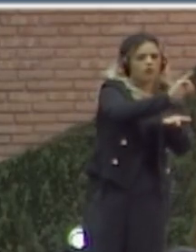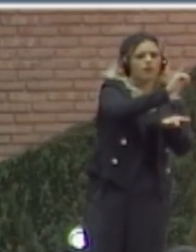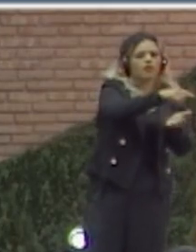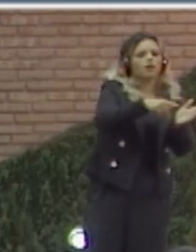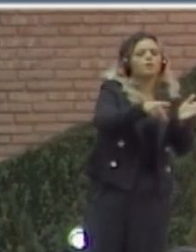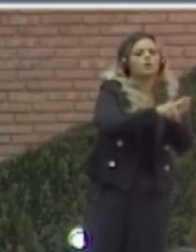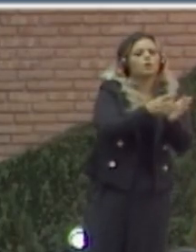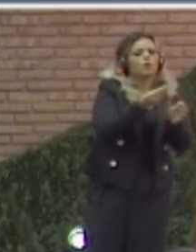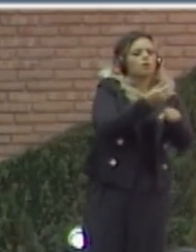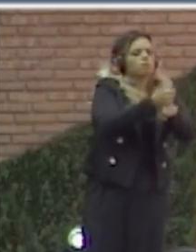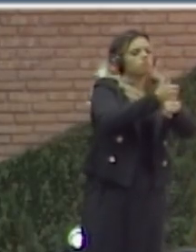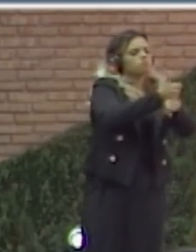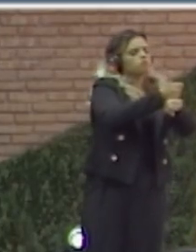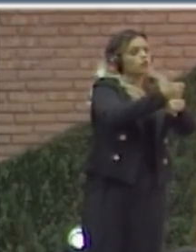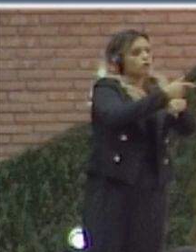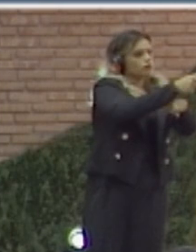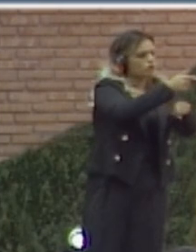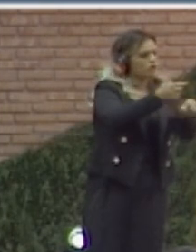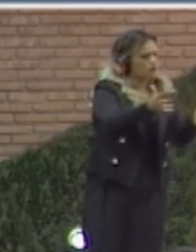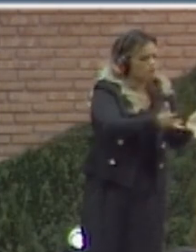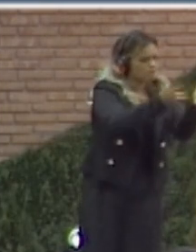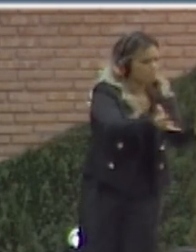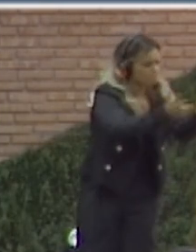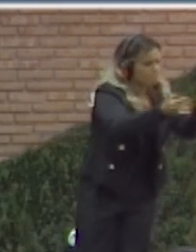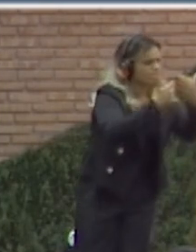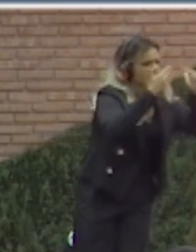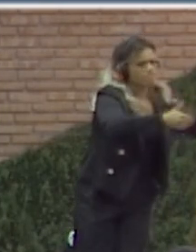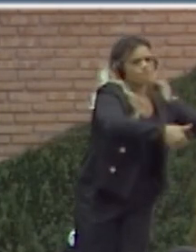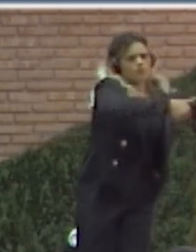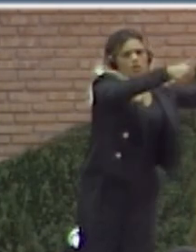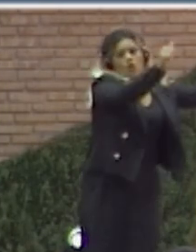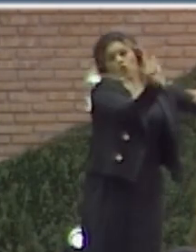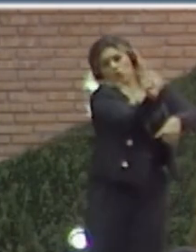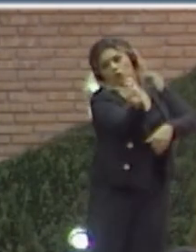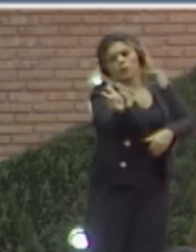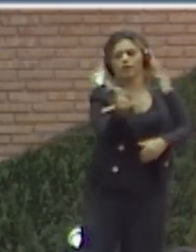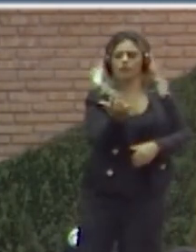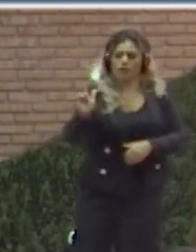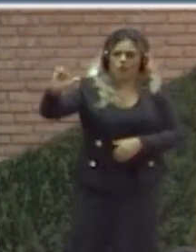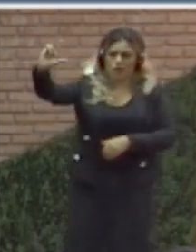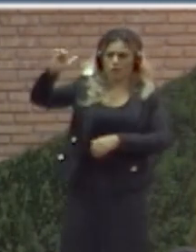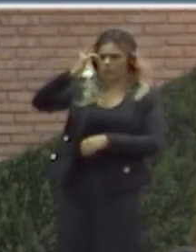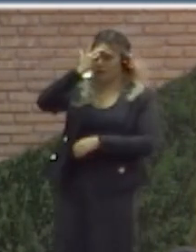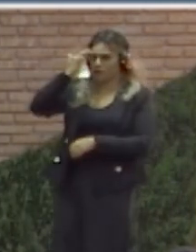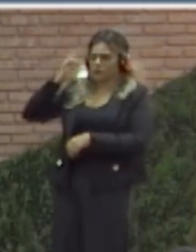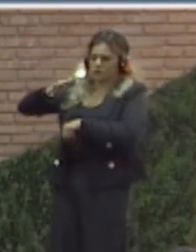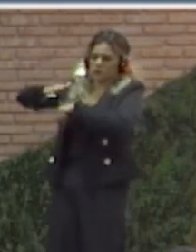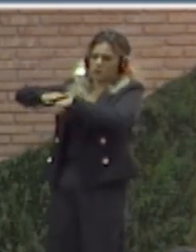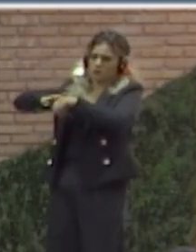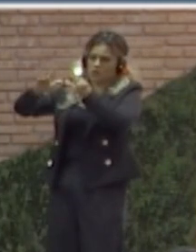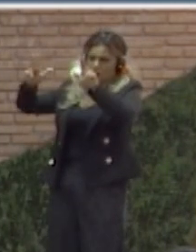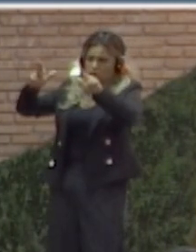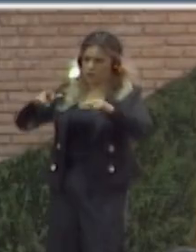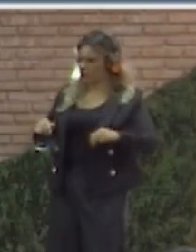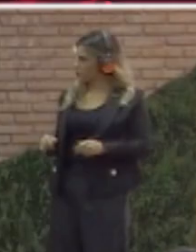challenge de como nós vamos fazer melhor, como nós vamos ser melhores que outros que estão fazendo a mesma coisa.